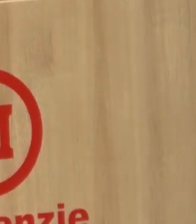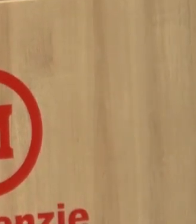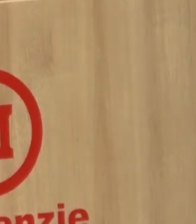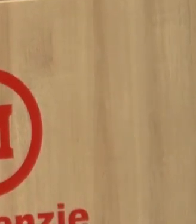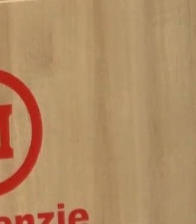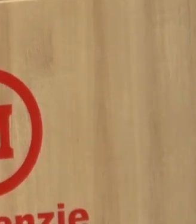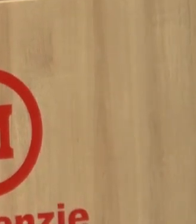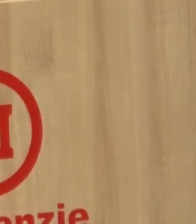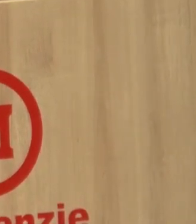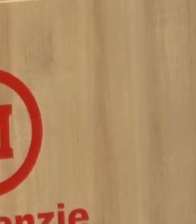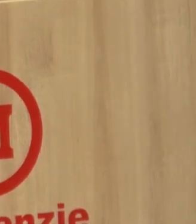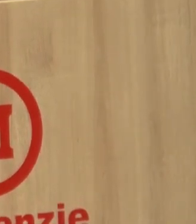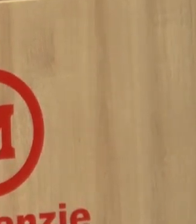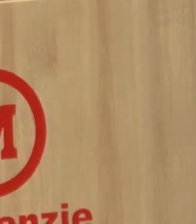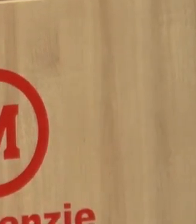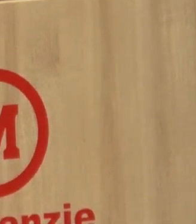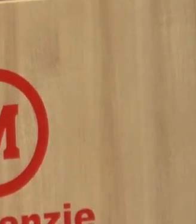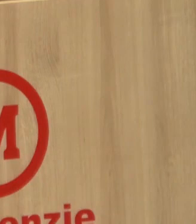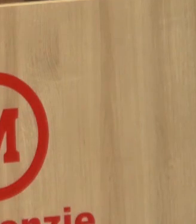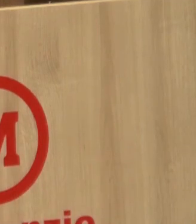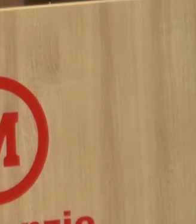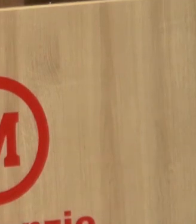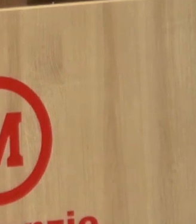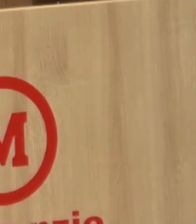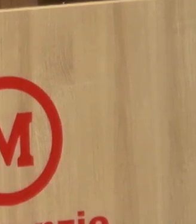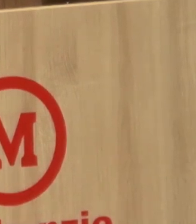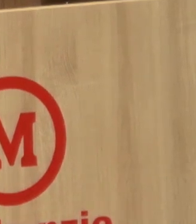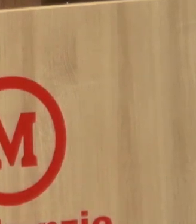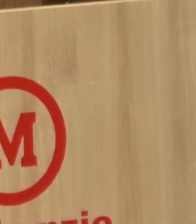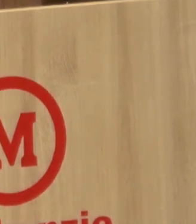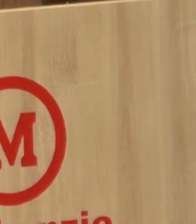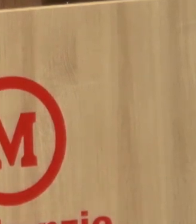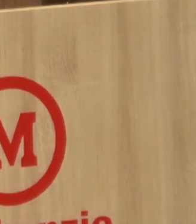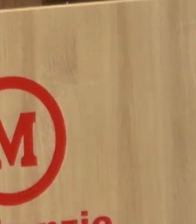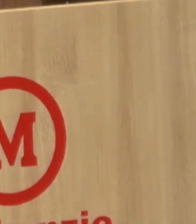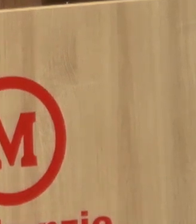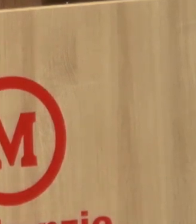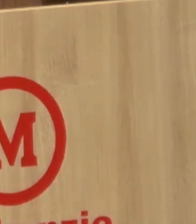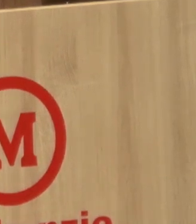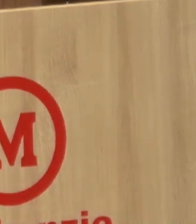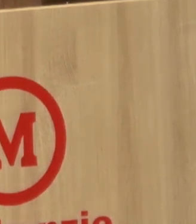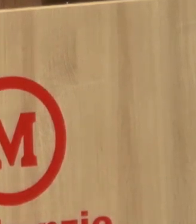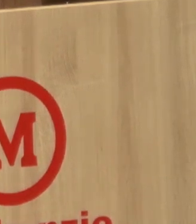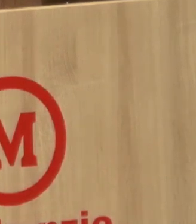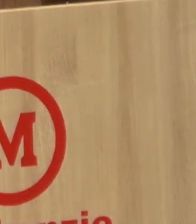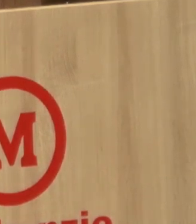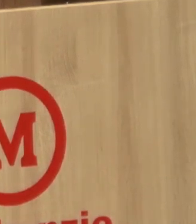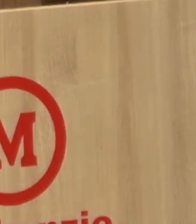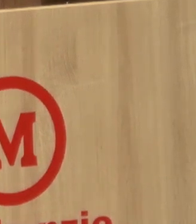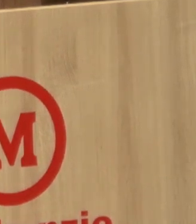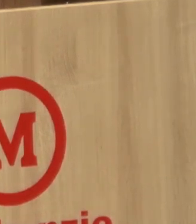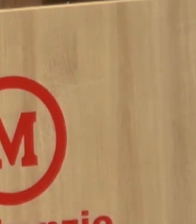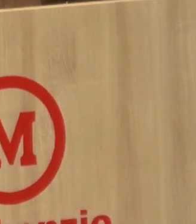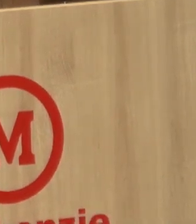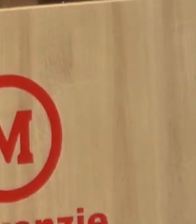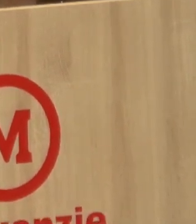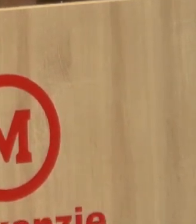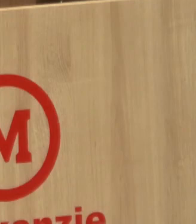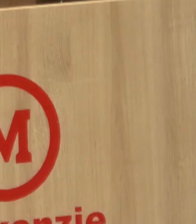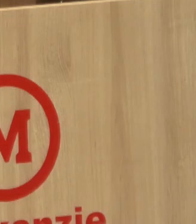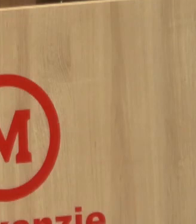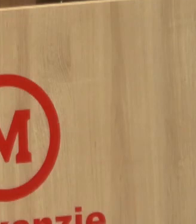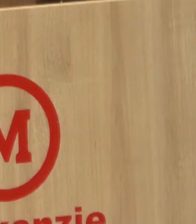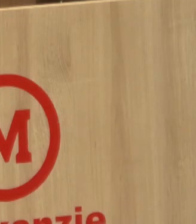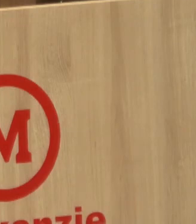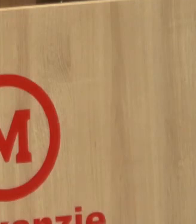estudo sentado? Não tem nenhum estudo sentado? Não? Ok. Mas obrigado por estarem aqui. Muito